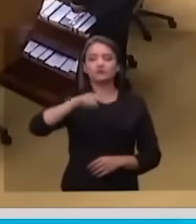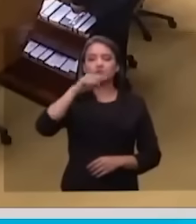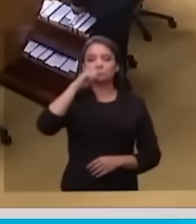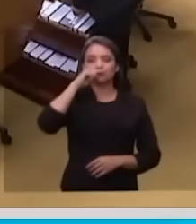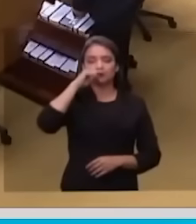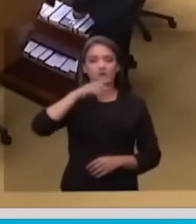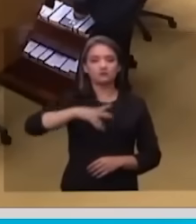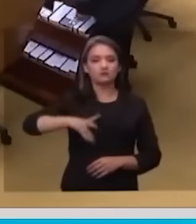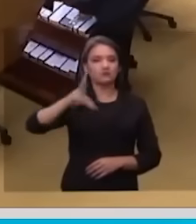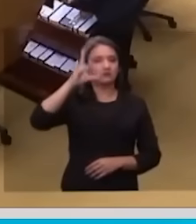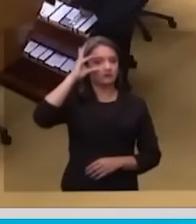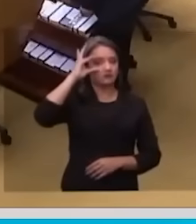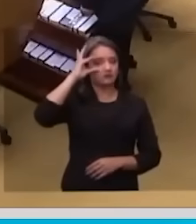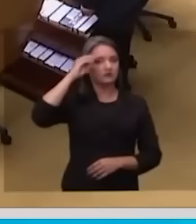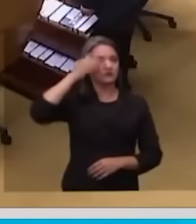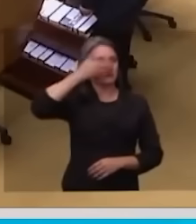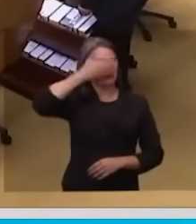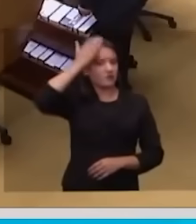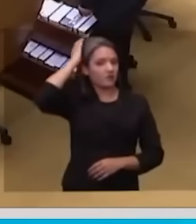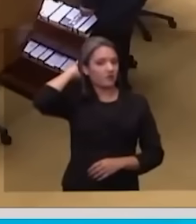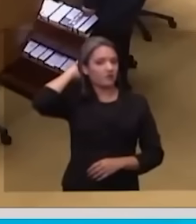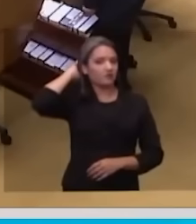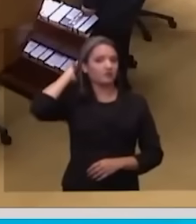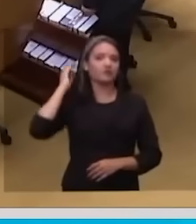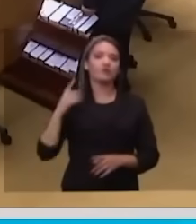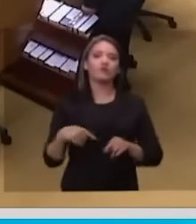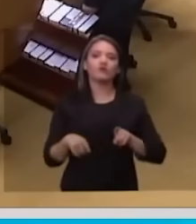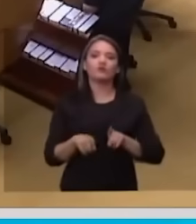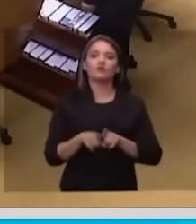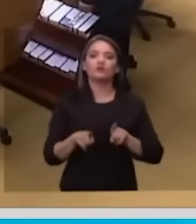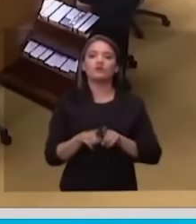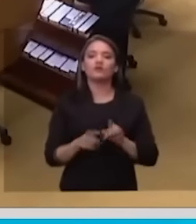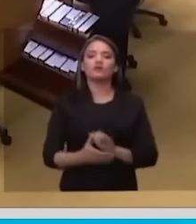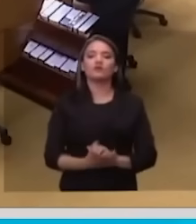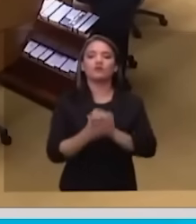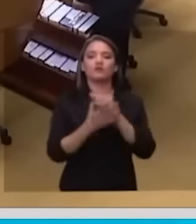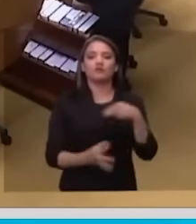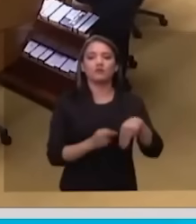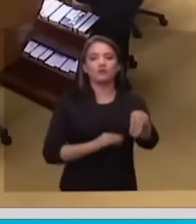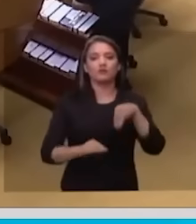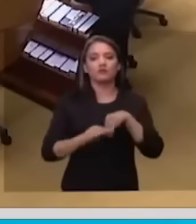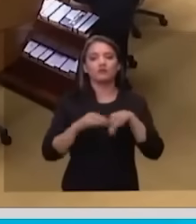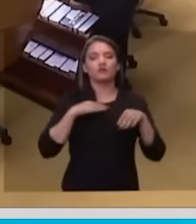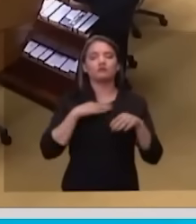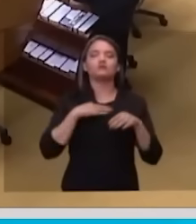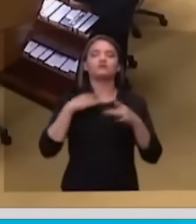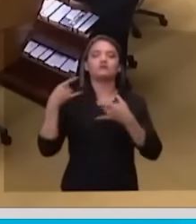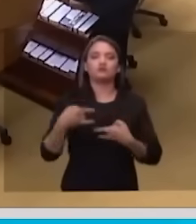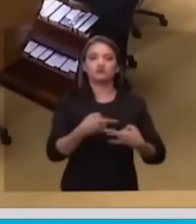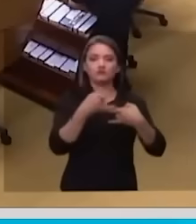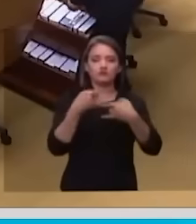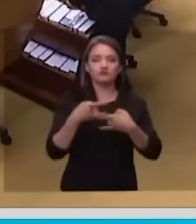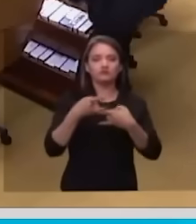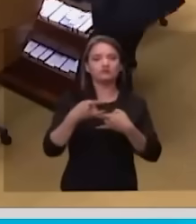48 a 20. Agora, há pouco, alguns minutos, conversava com alguns nomes que estão fazendo uma conta na ponta da caneta, realmente